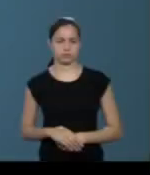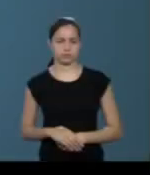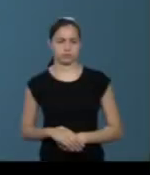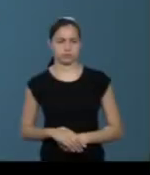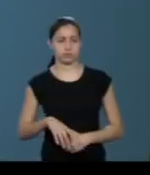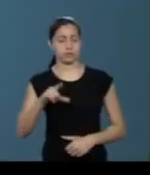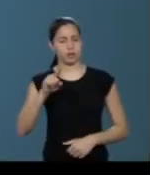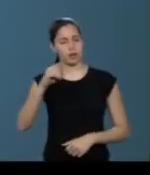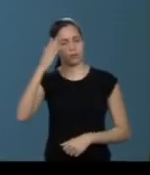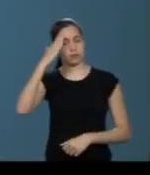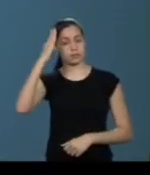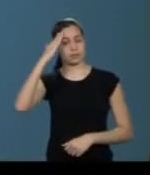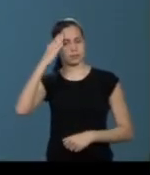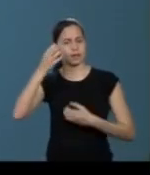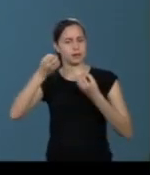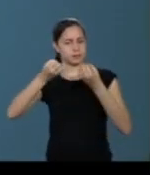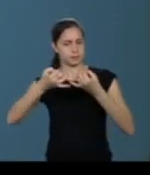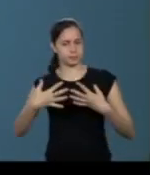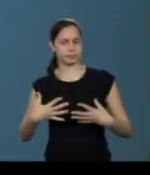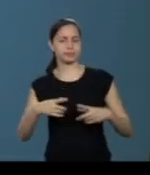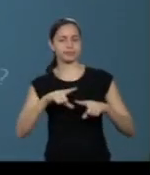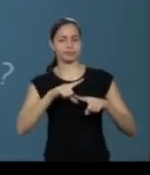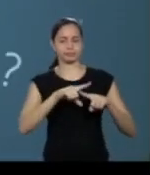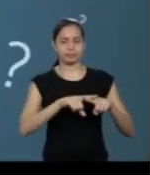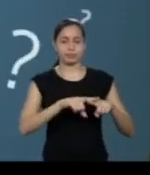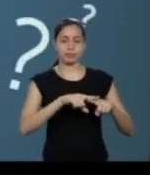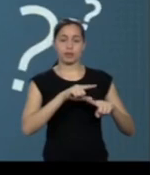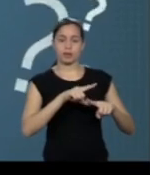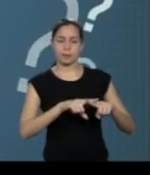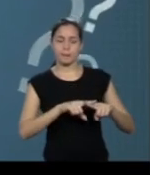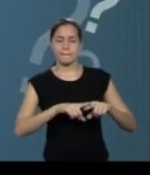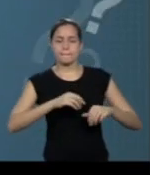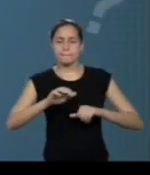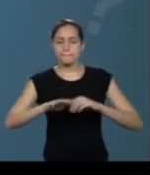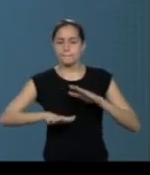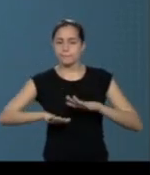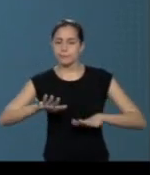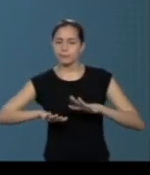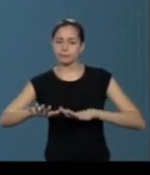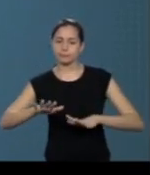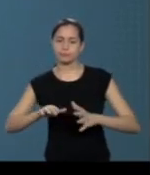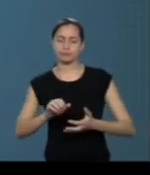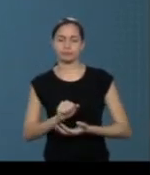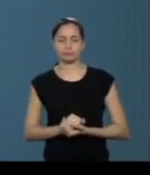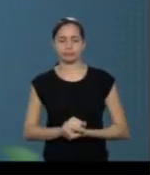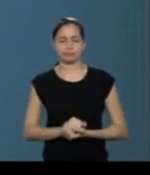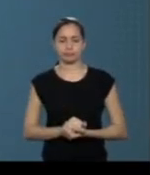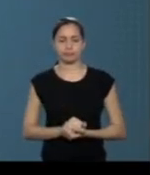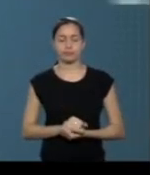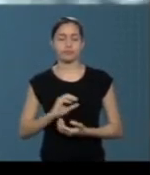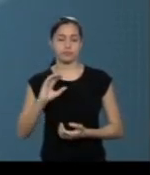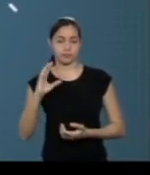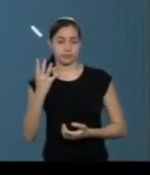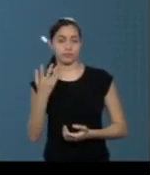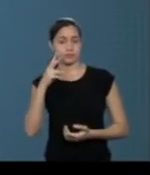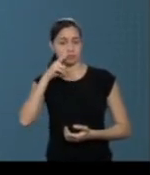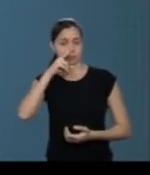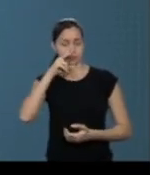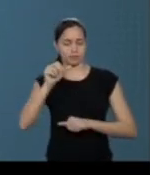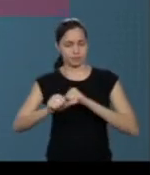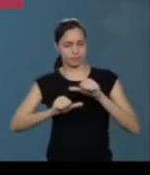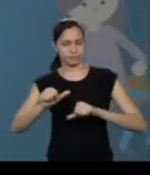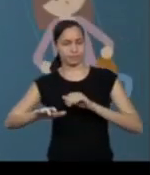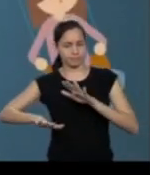Você sabe explicar o que faz objetos em repouso passarem a se mover? Isso acontece quando forças alteram o seu estado de